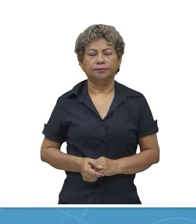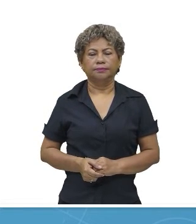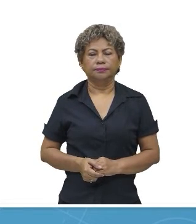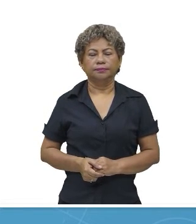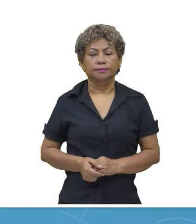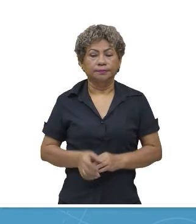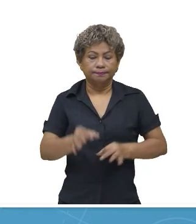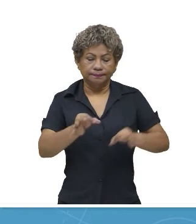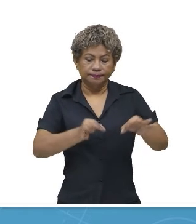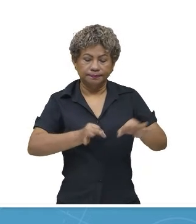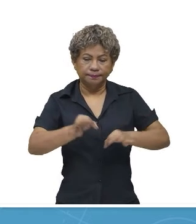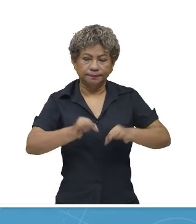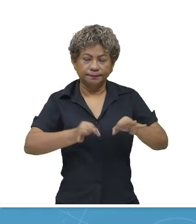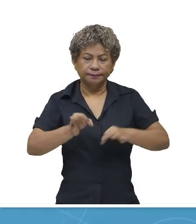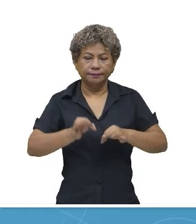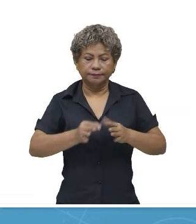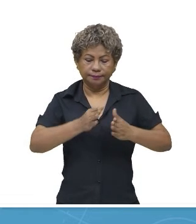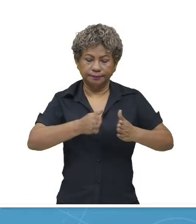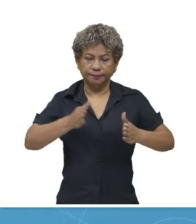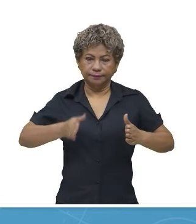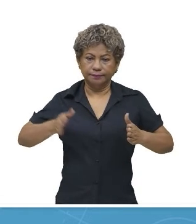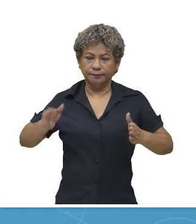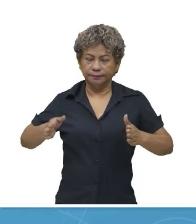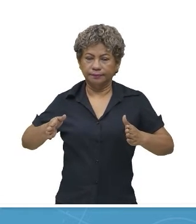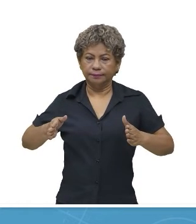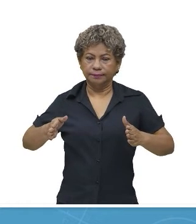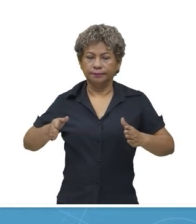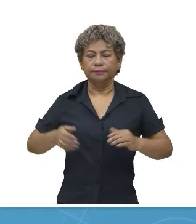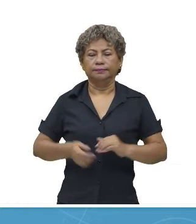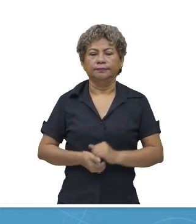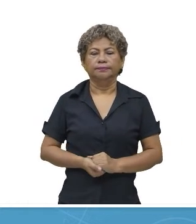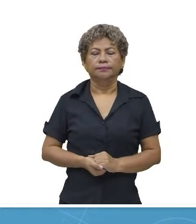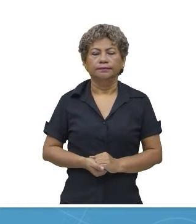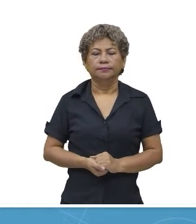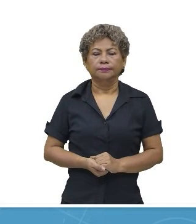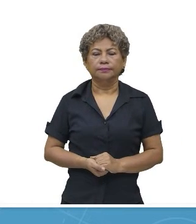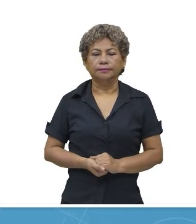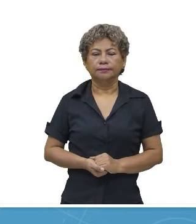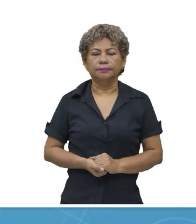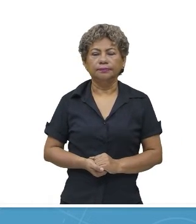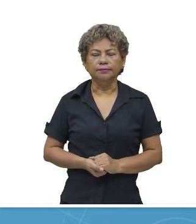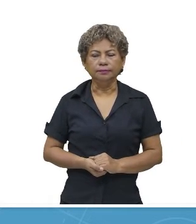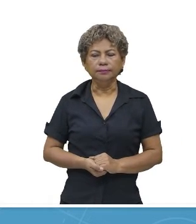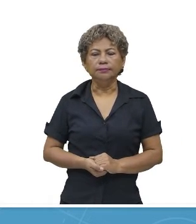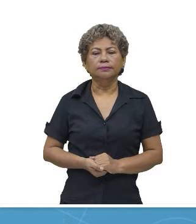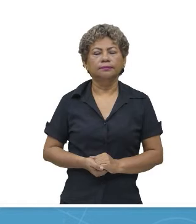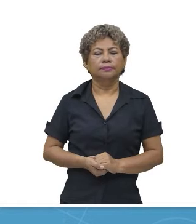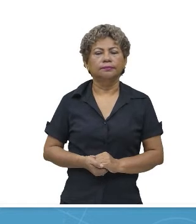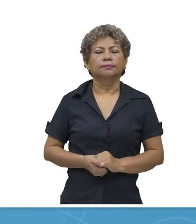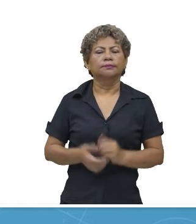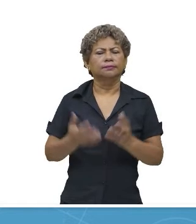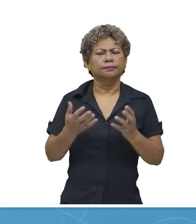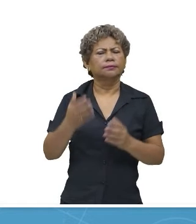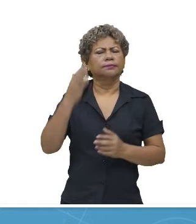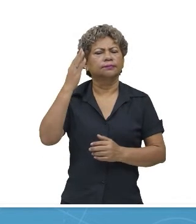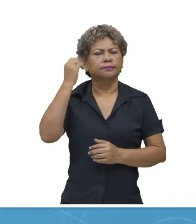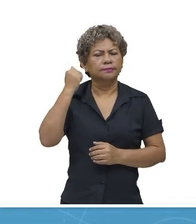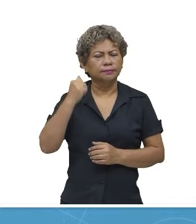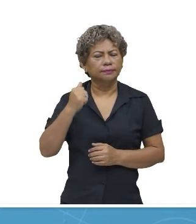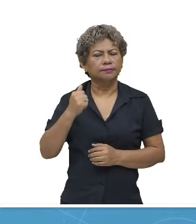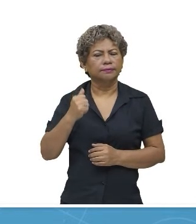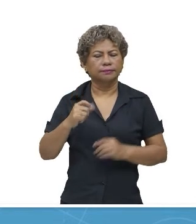simplificar essa fração aqui que está com expoente negativo. Menos 2 sobre 5 elevado a menos